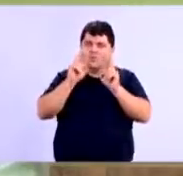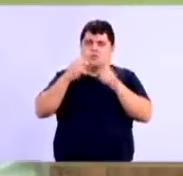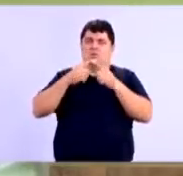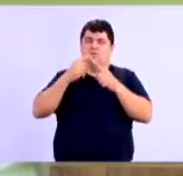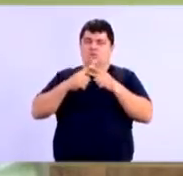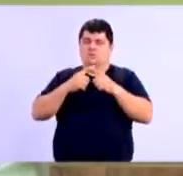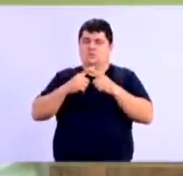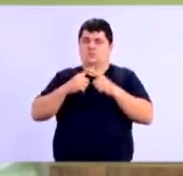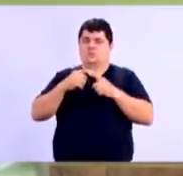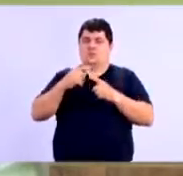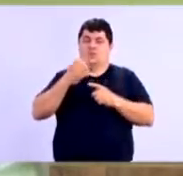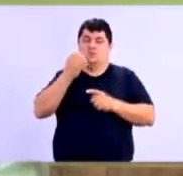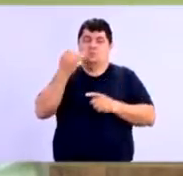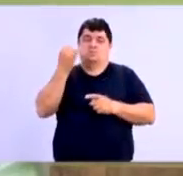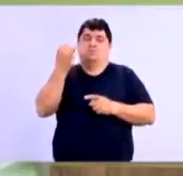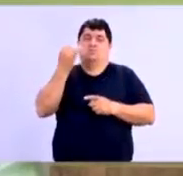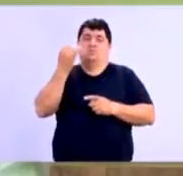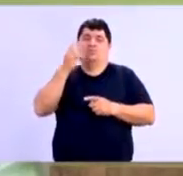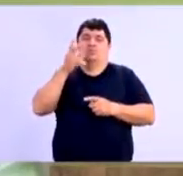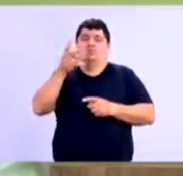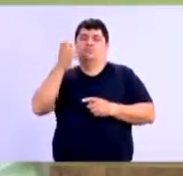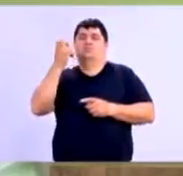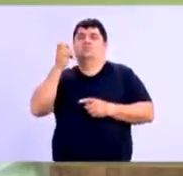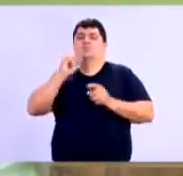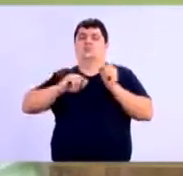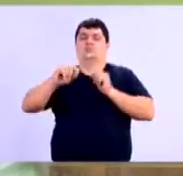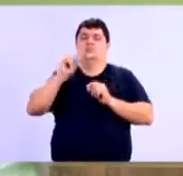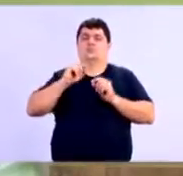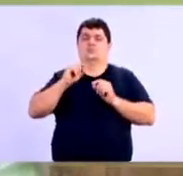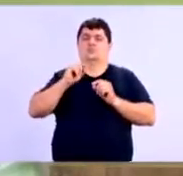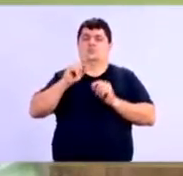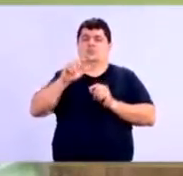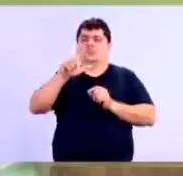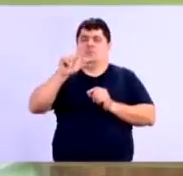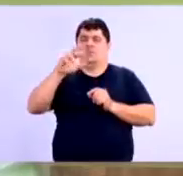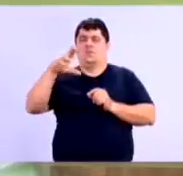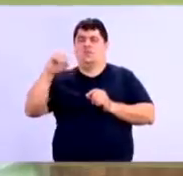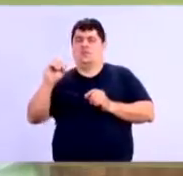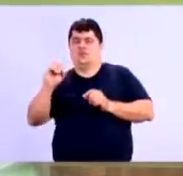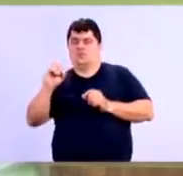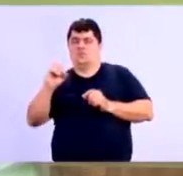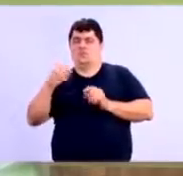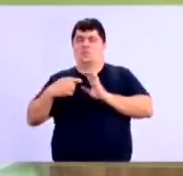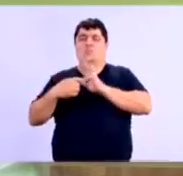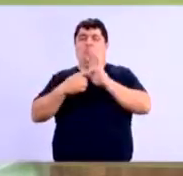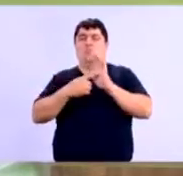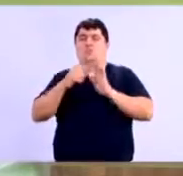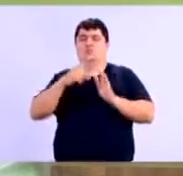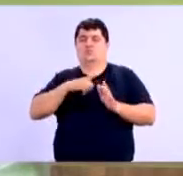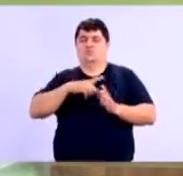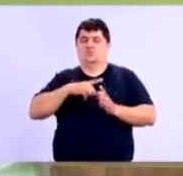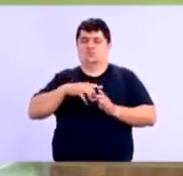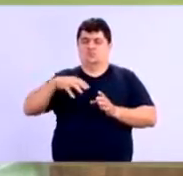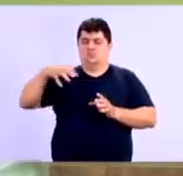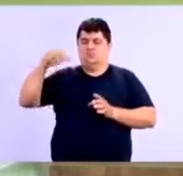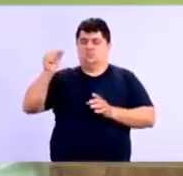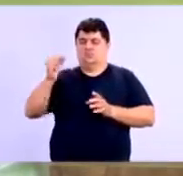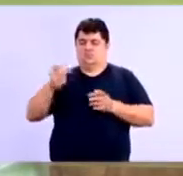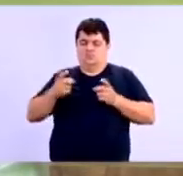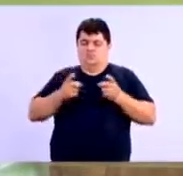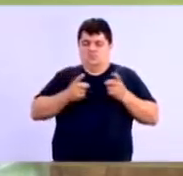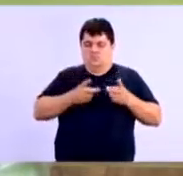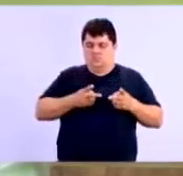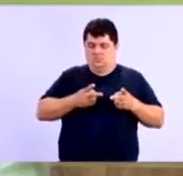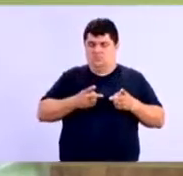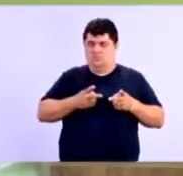assim, é interessante a gente observar que a lucratividade, ela indica o ganho obtido sobre as vendas realizadas.